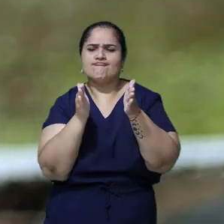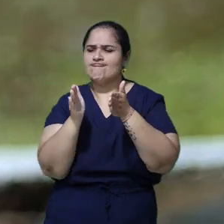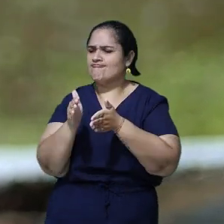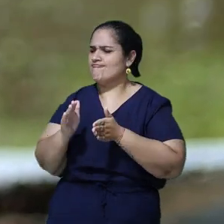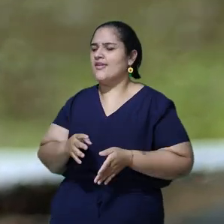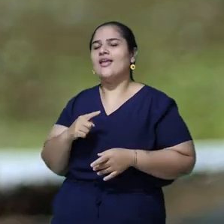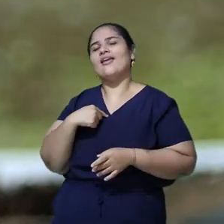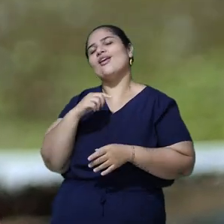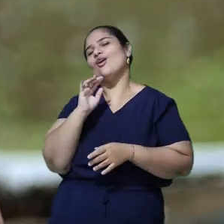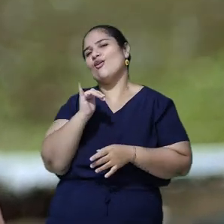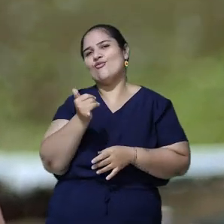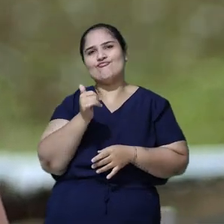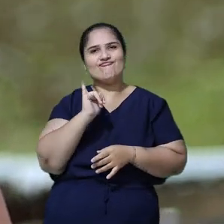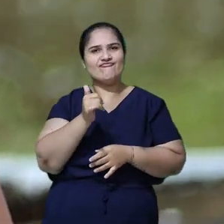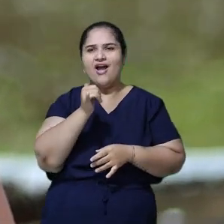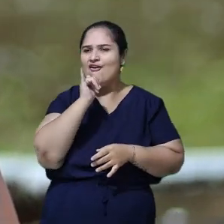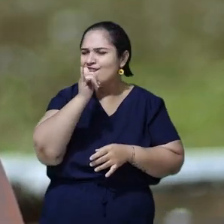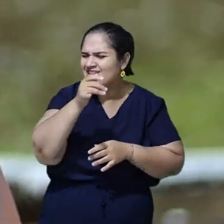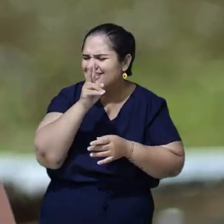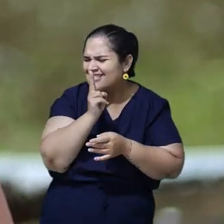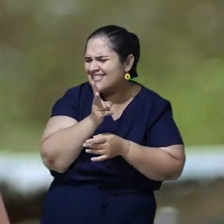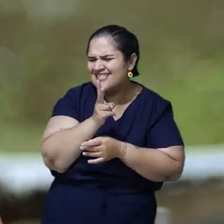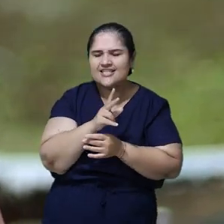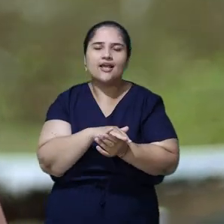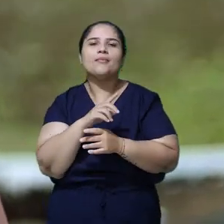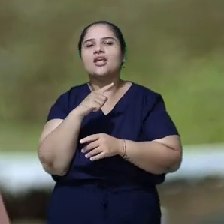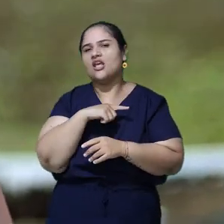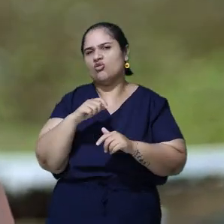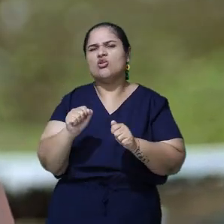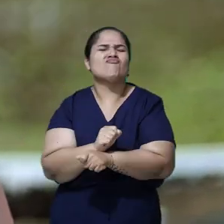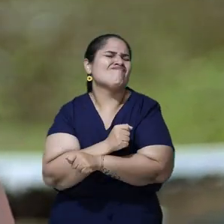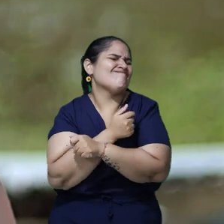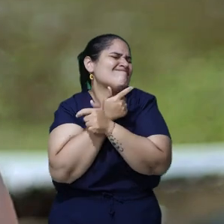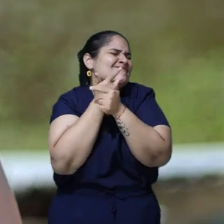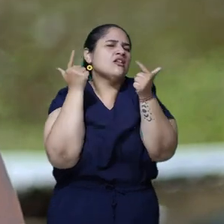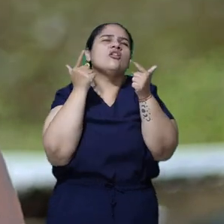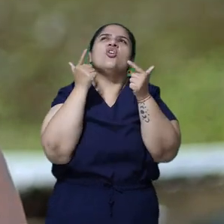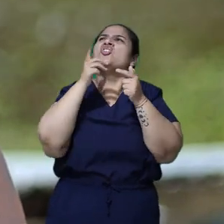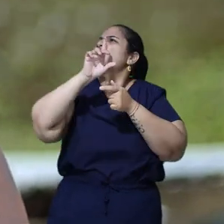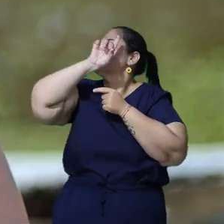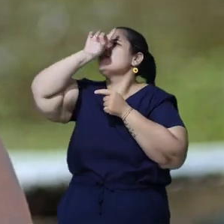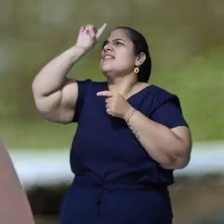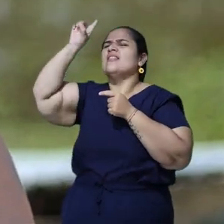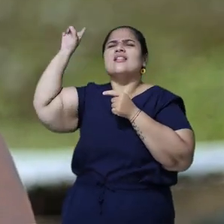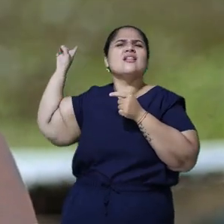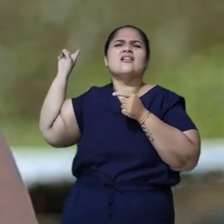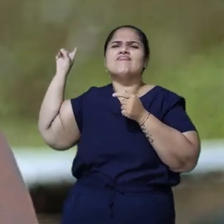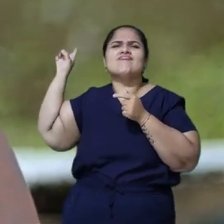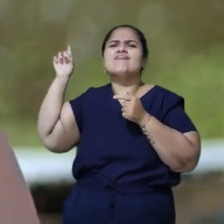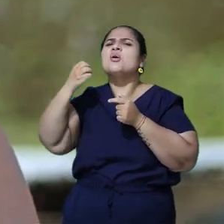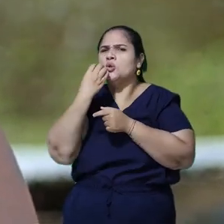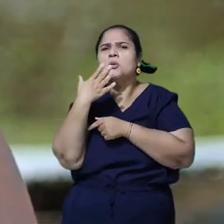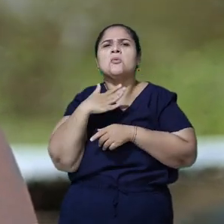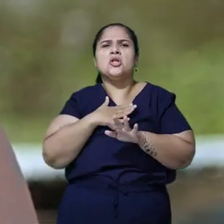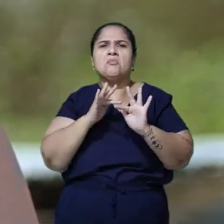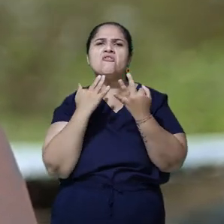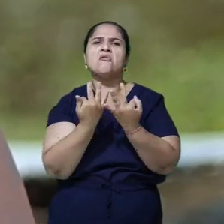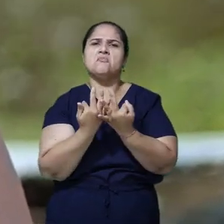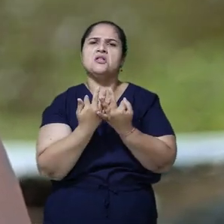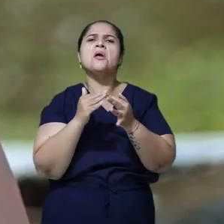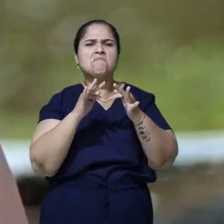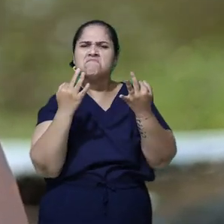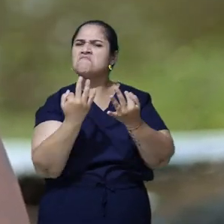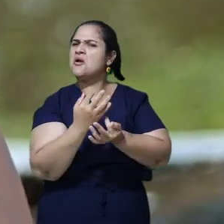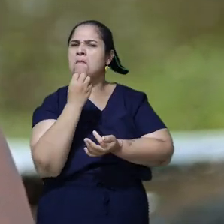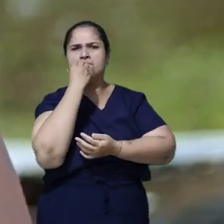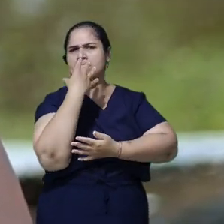que eu tenho muita sorte, assim, que eu tenho um Deus muito grande na minha vida de ter me colocado na família que eu sou, porque a minha família